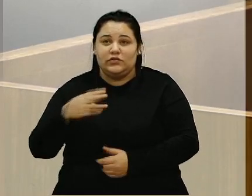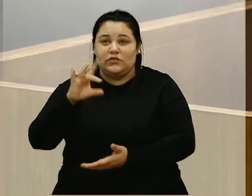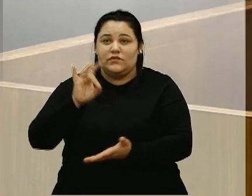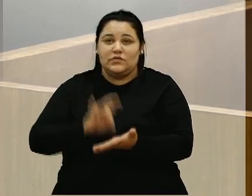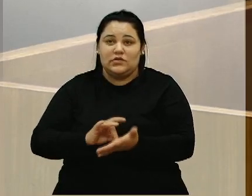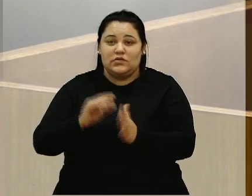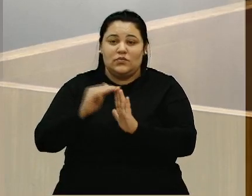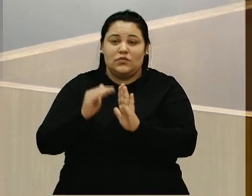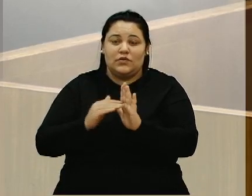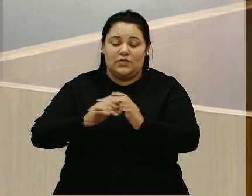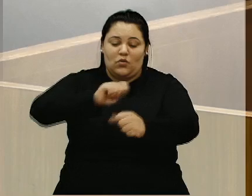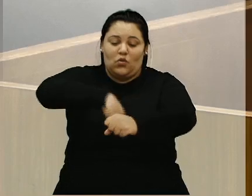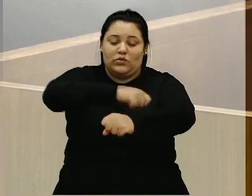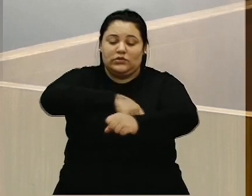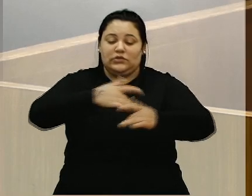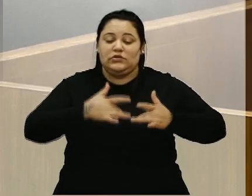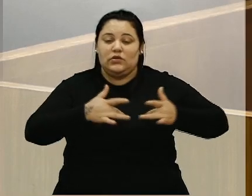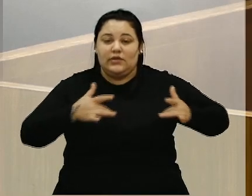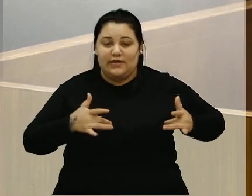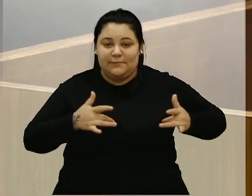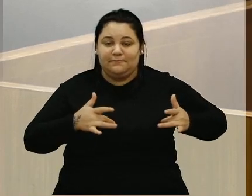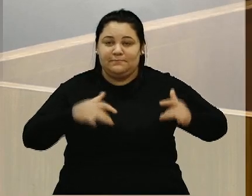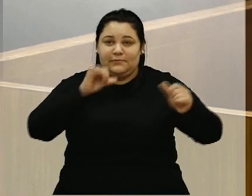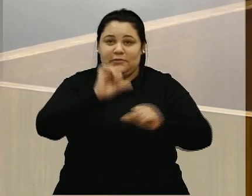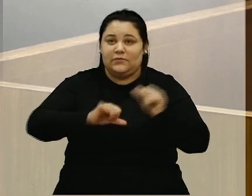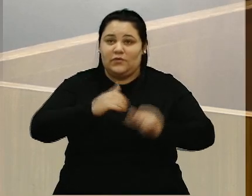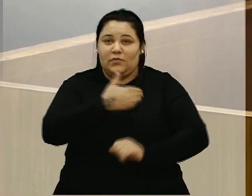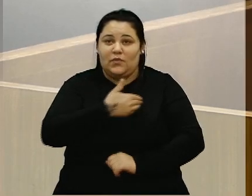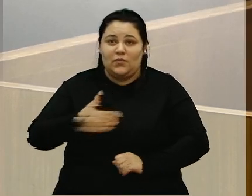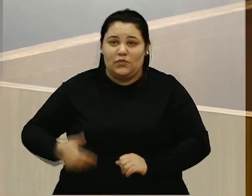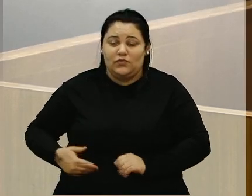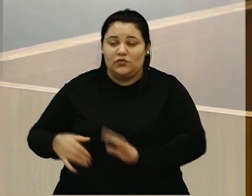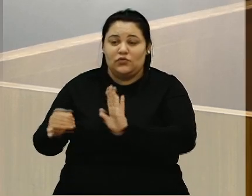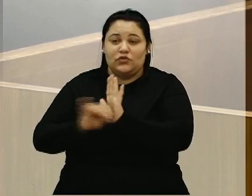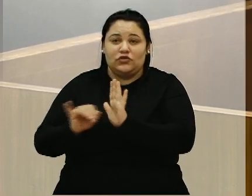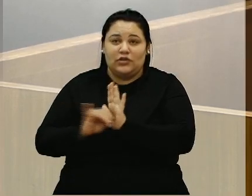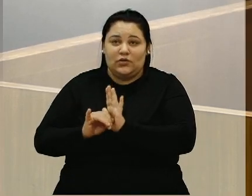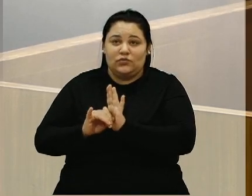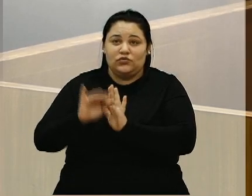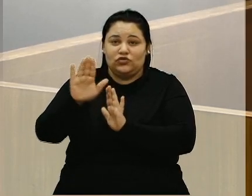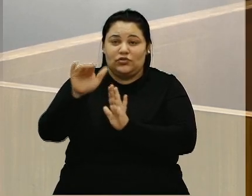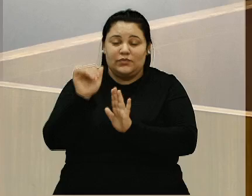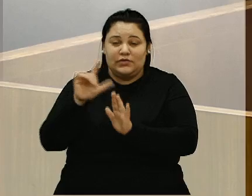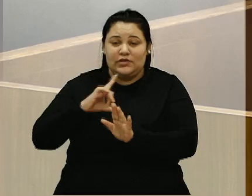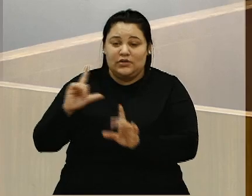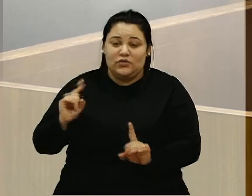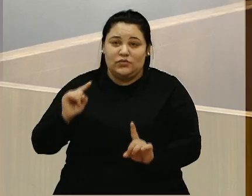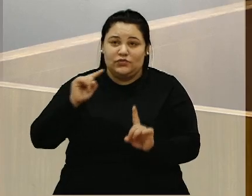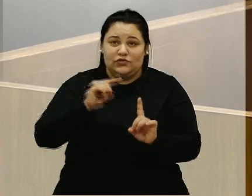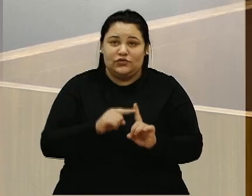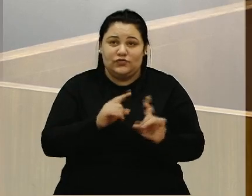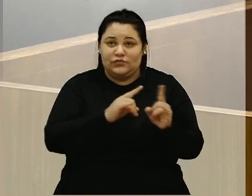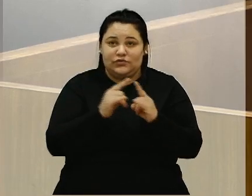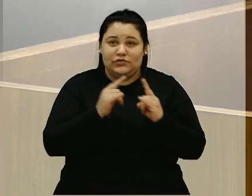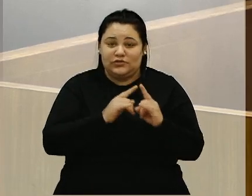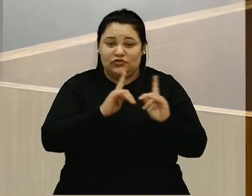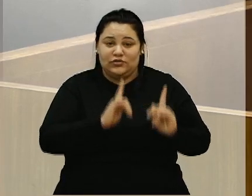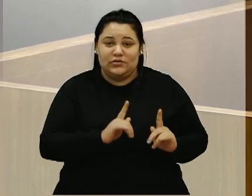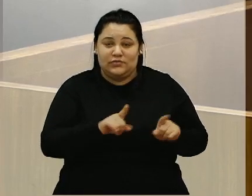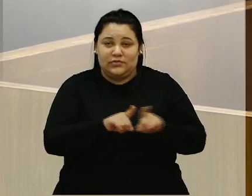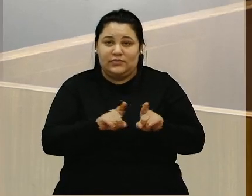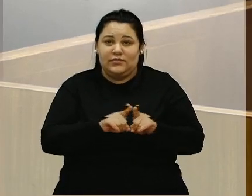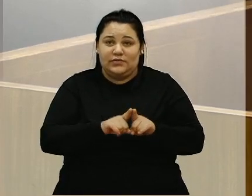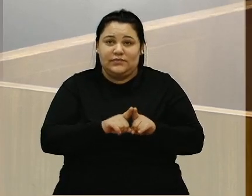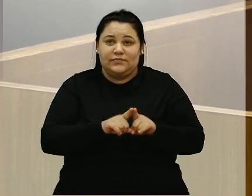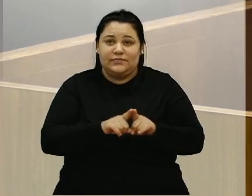o programa Cozinha Solidária, torna público o edital de chamamento visando a seleção de entidade gestora interessada em celebrar o